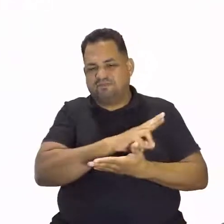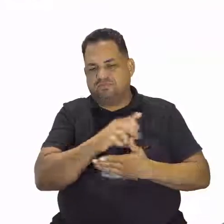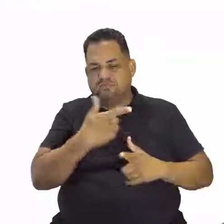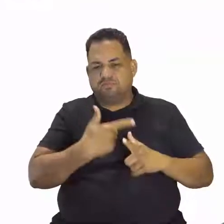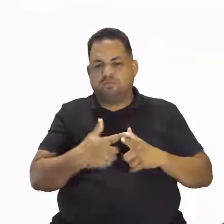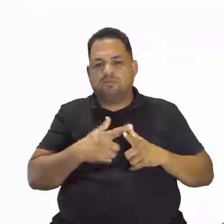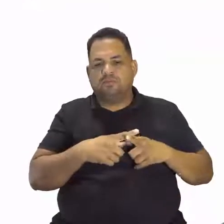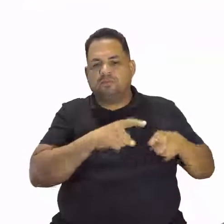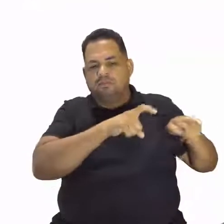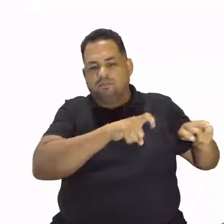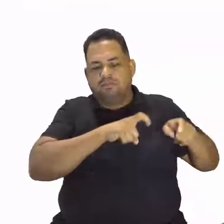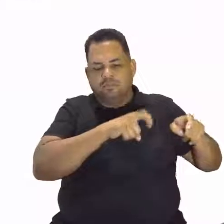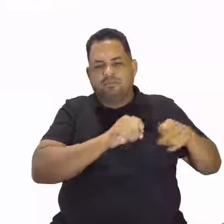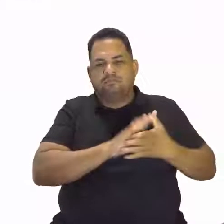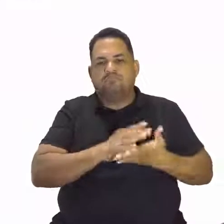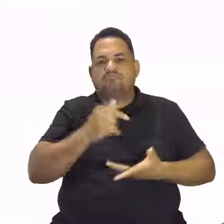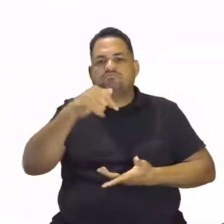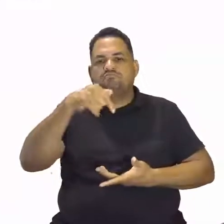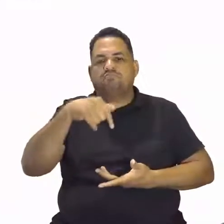gente, é um estado,